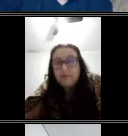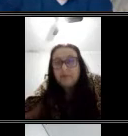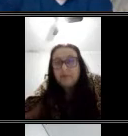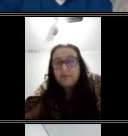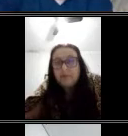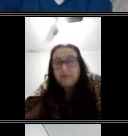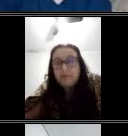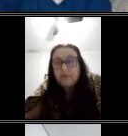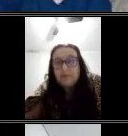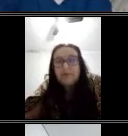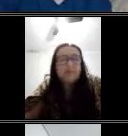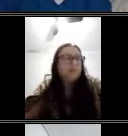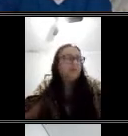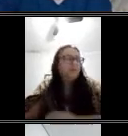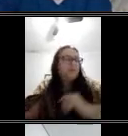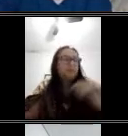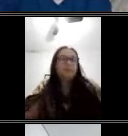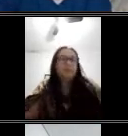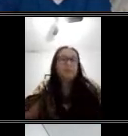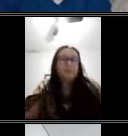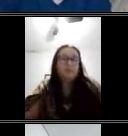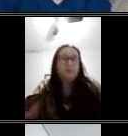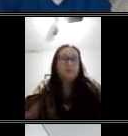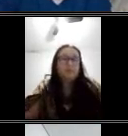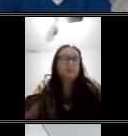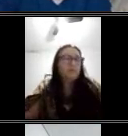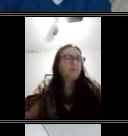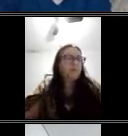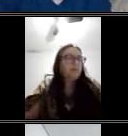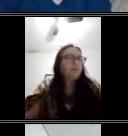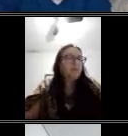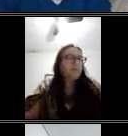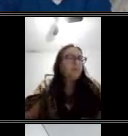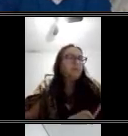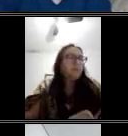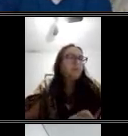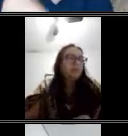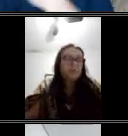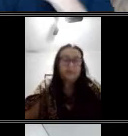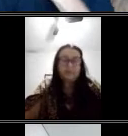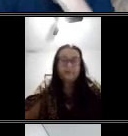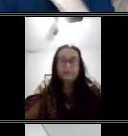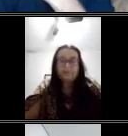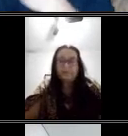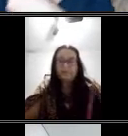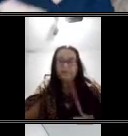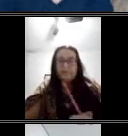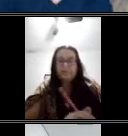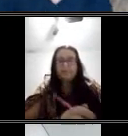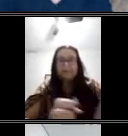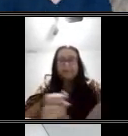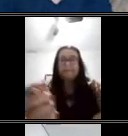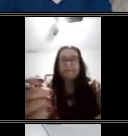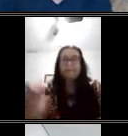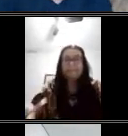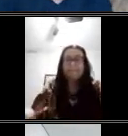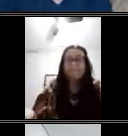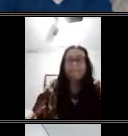Apresentei para vocês e passei, né, compartilhei as cartilhas dos pais, do